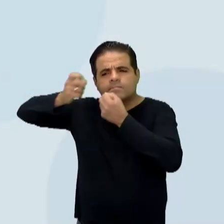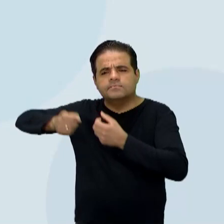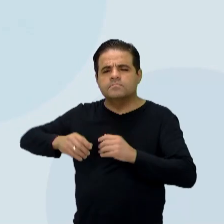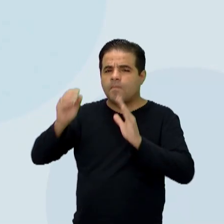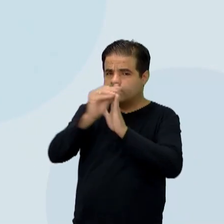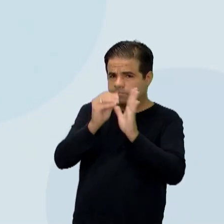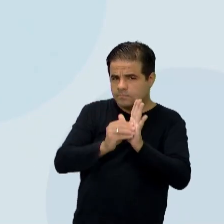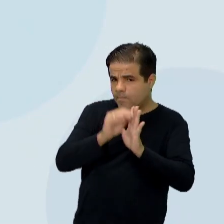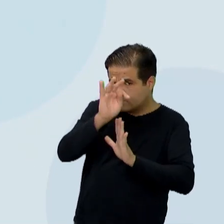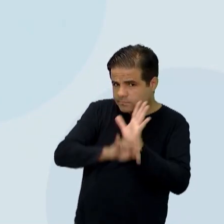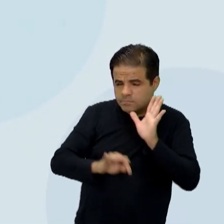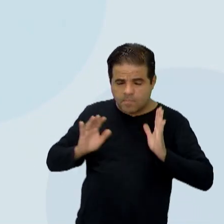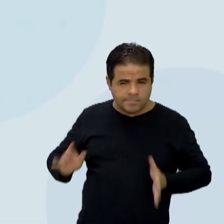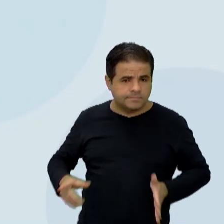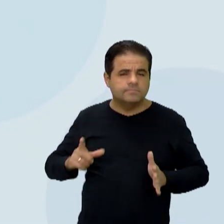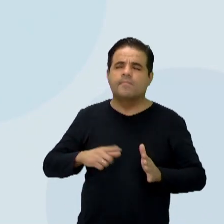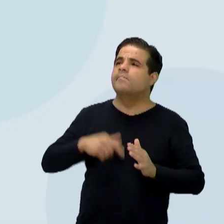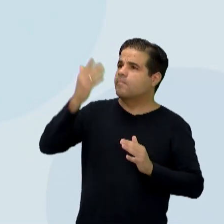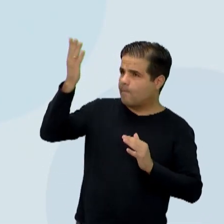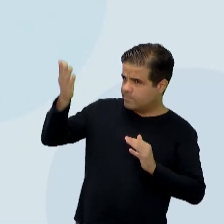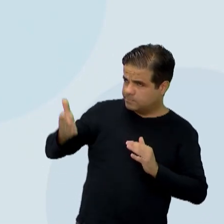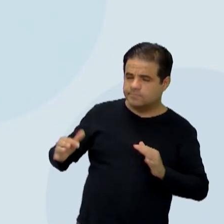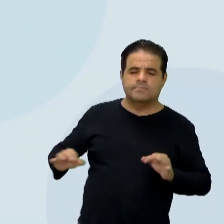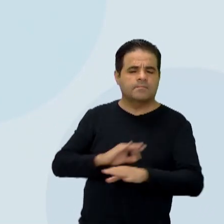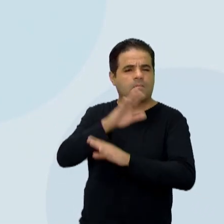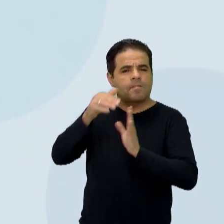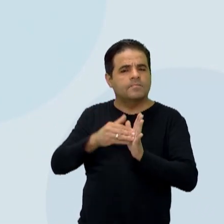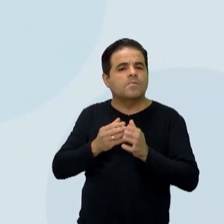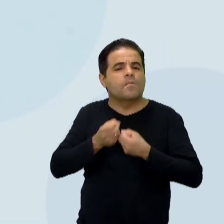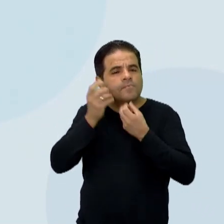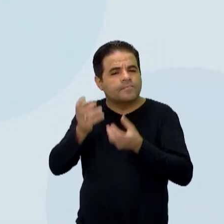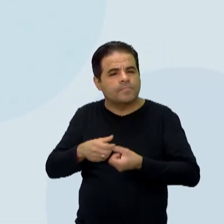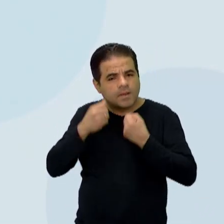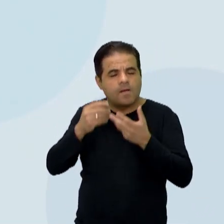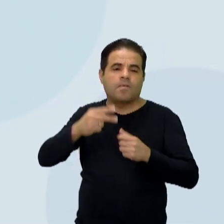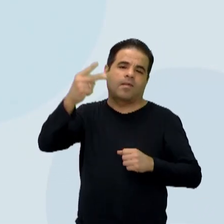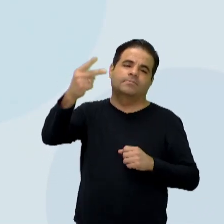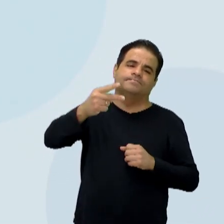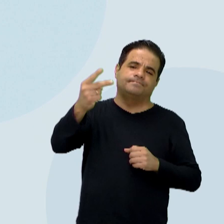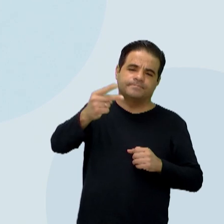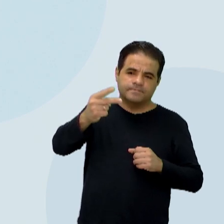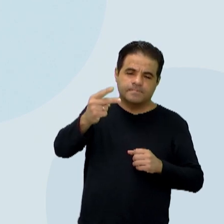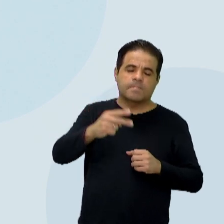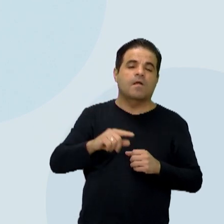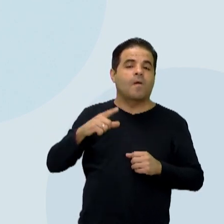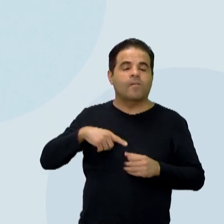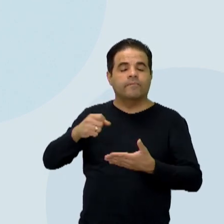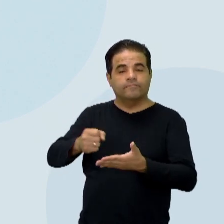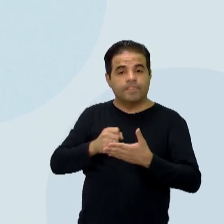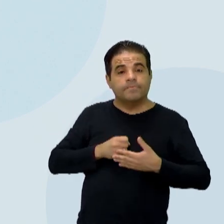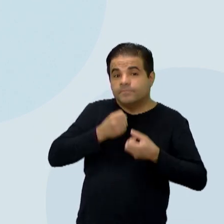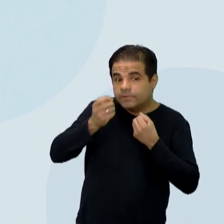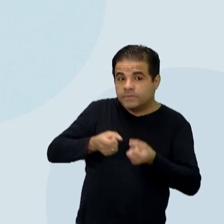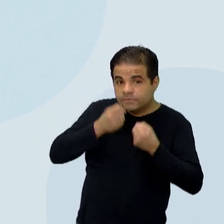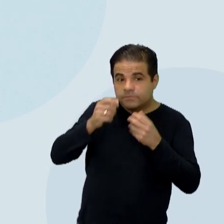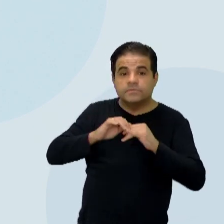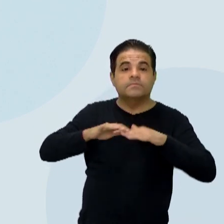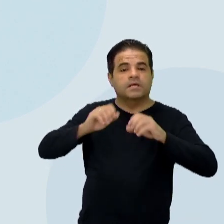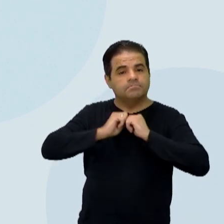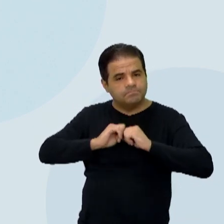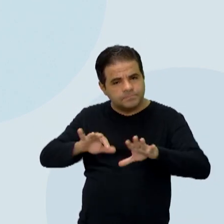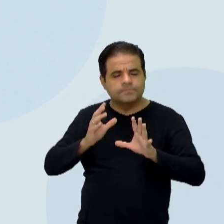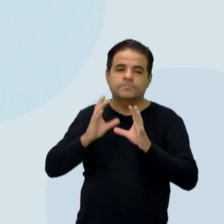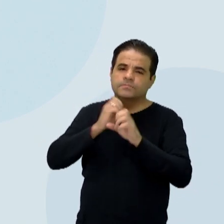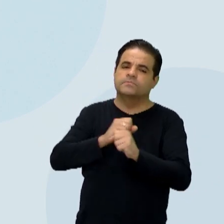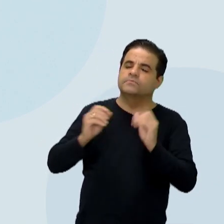estão no texto? Sim. Estão todas no texto, são todas informações secundárias, ou seja, ele trouxe essas informações para